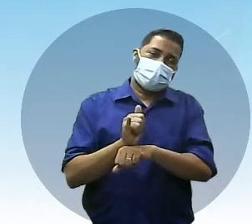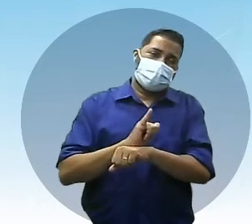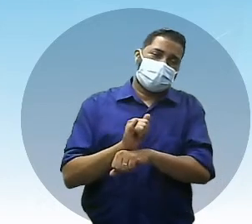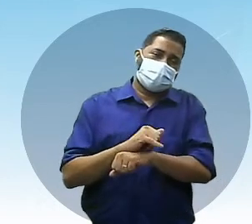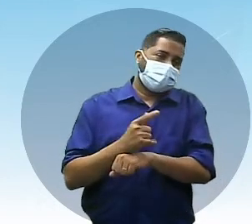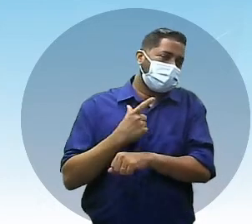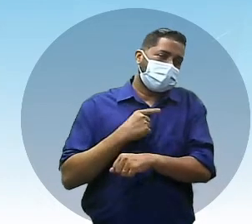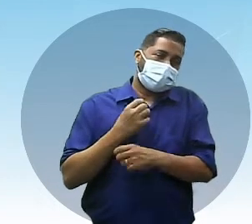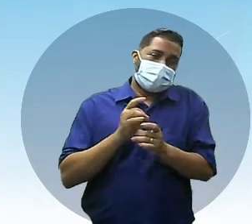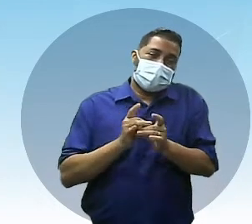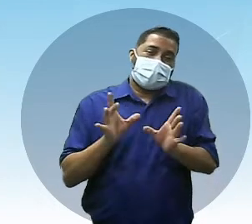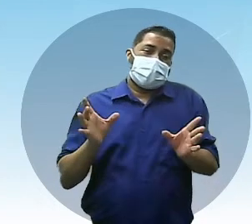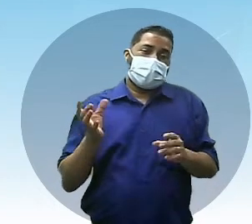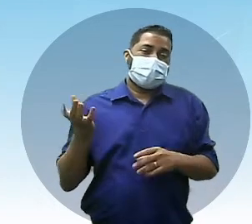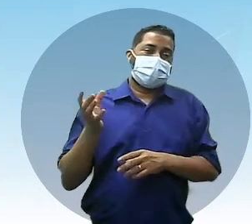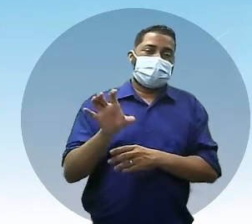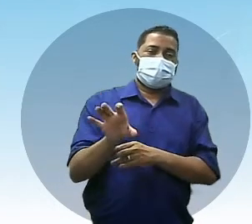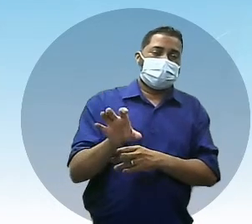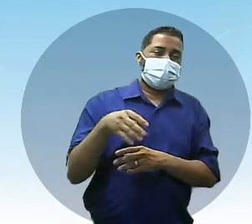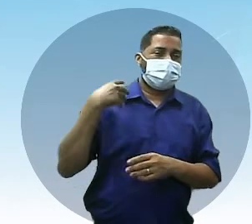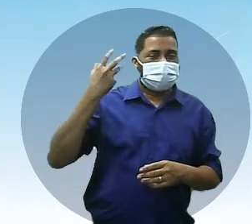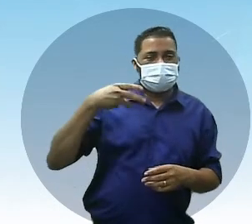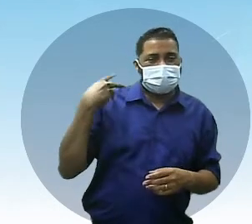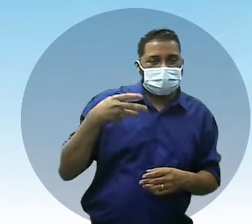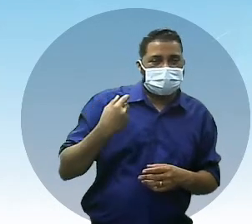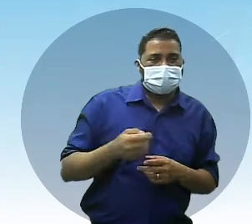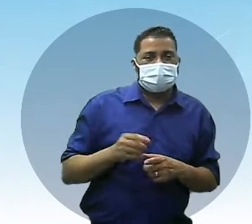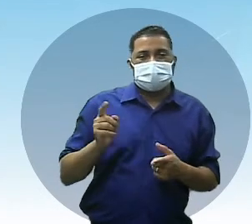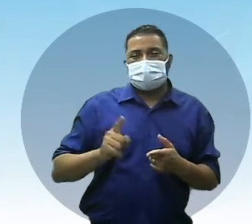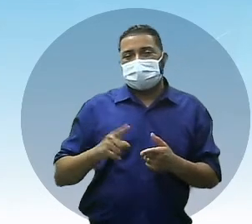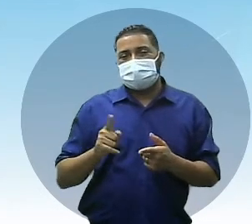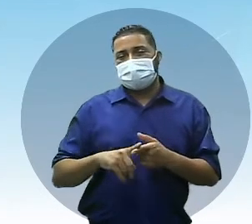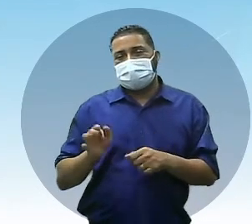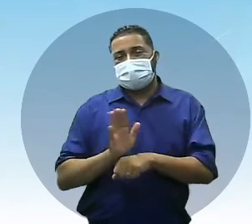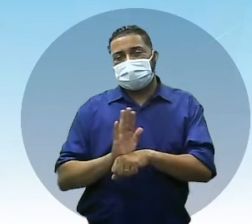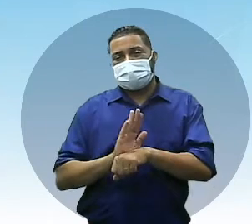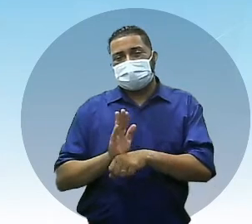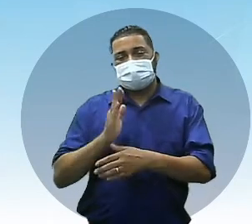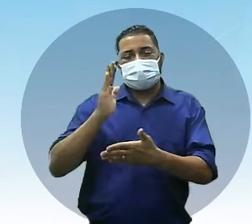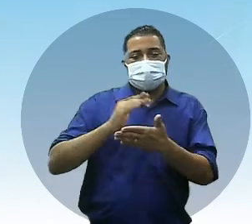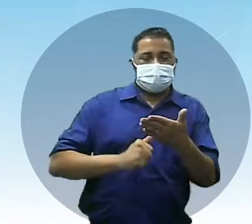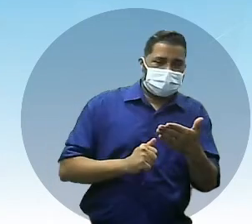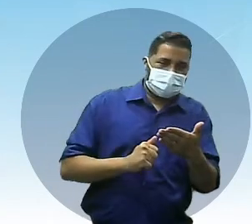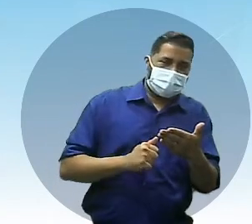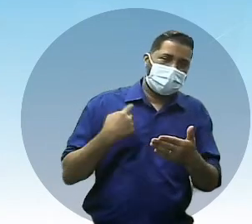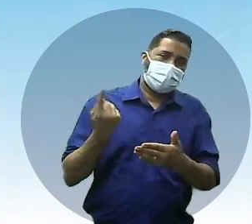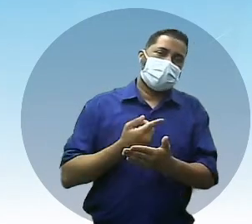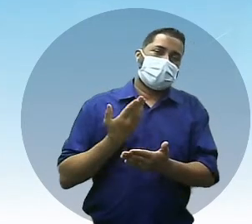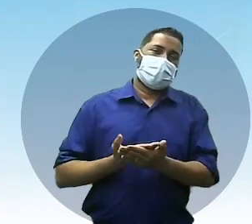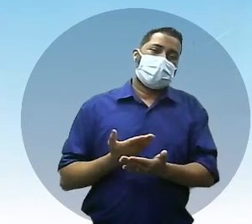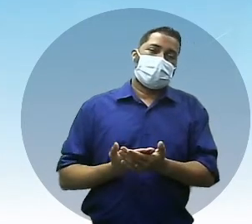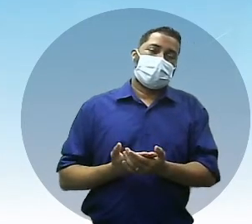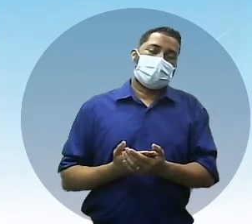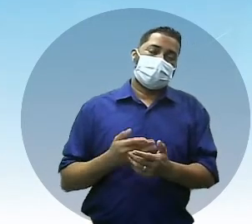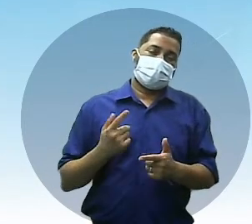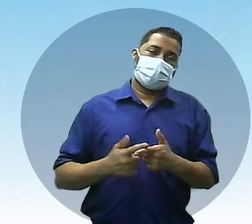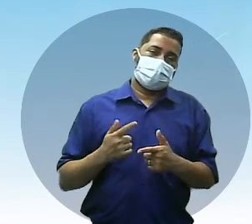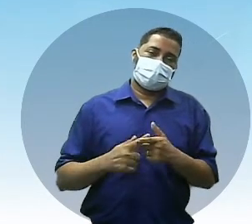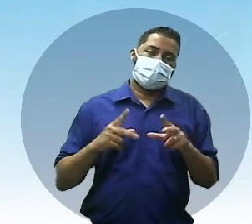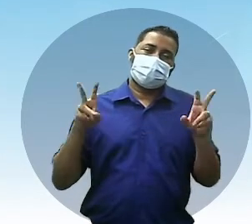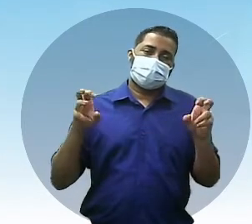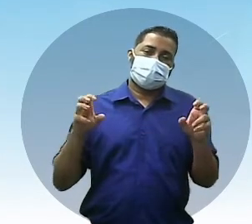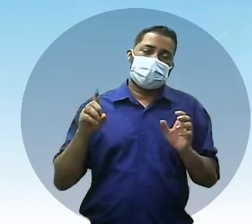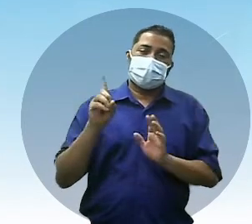deixa a gente colocar trecho de música, nem trechos de videoclipe, senão ele derruba a nossa aula por conta de questões de